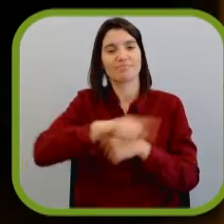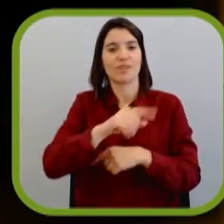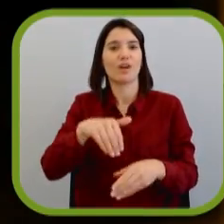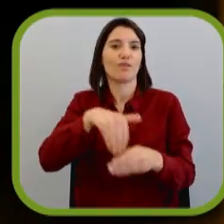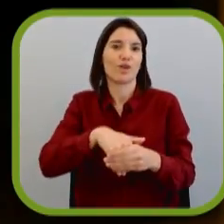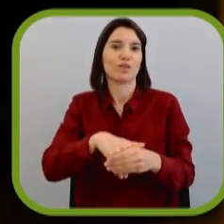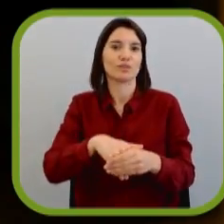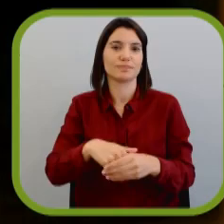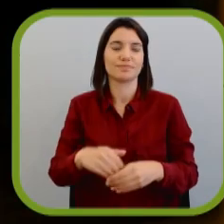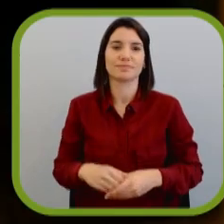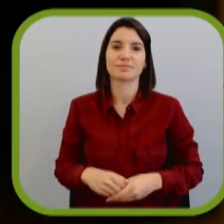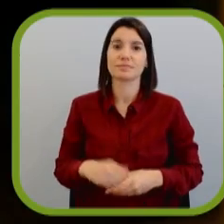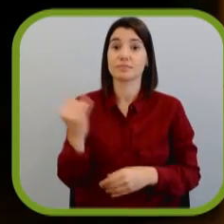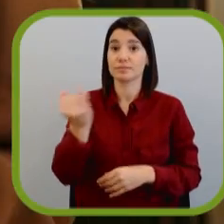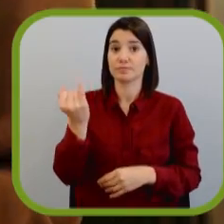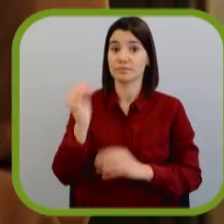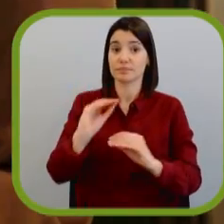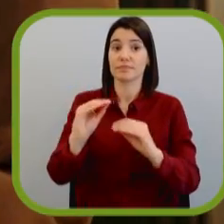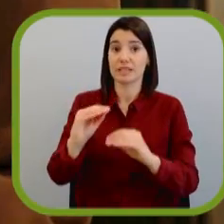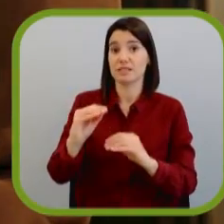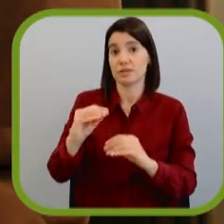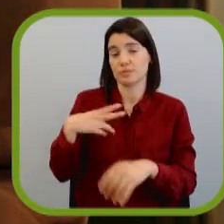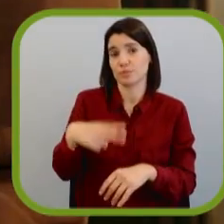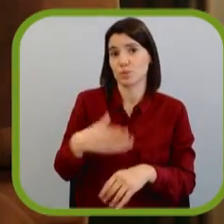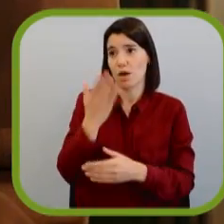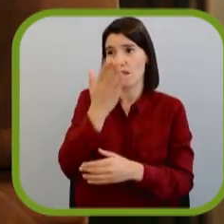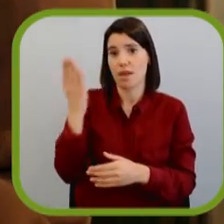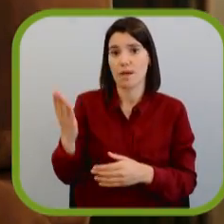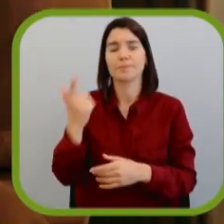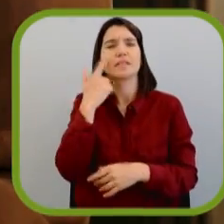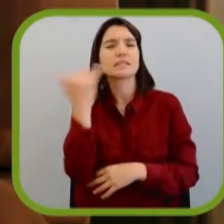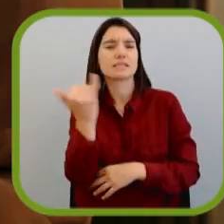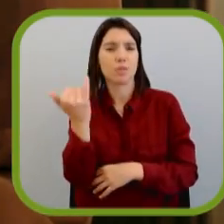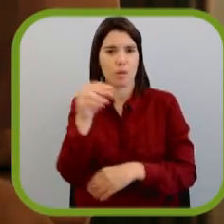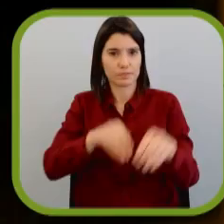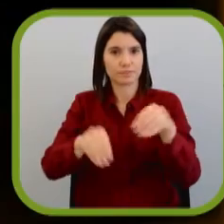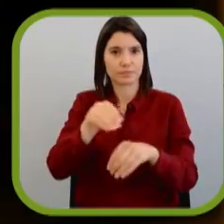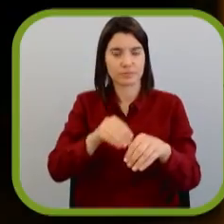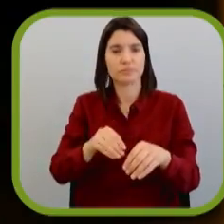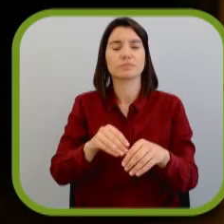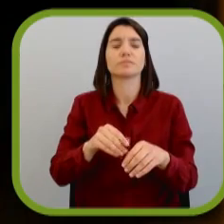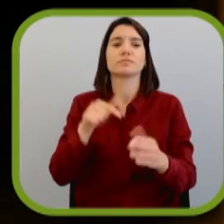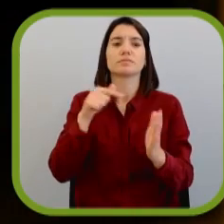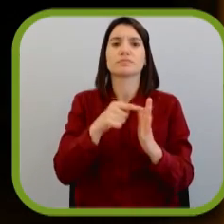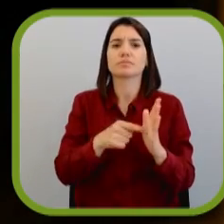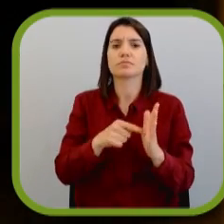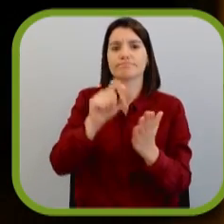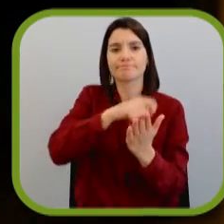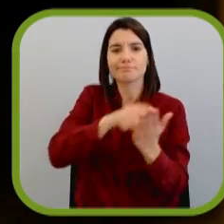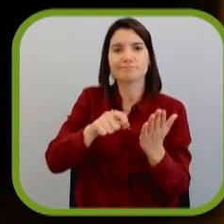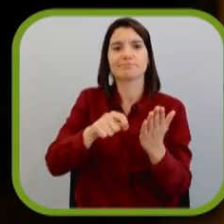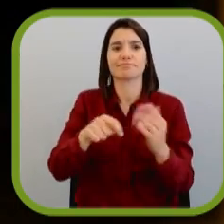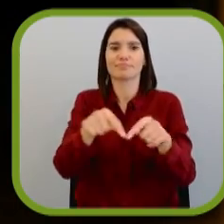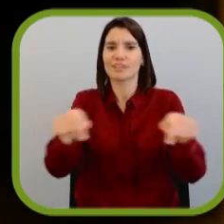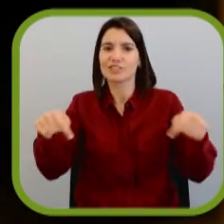de casa para ir votar num ato eleitoral. Há instituições de ensino portuguesas a realizar simulações de eleições, com cadernos